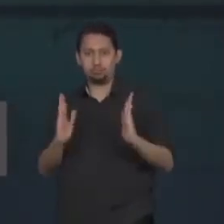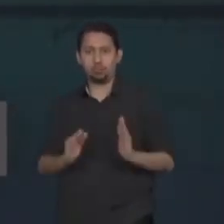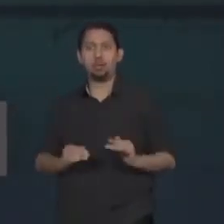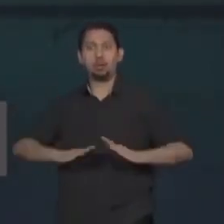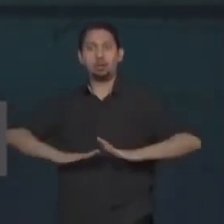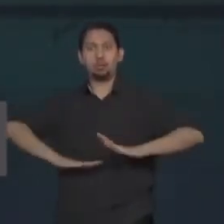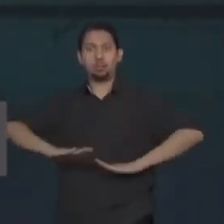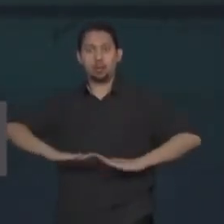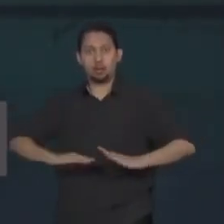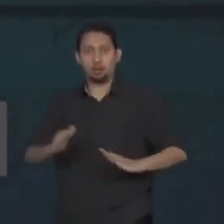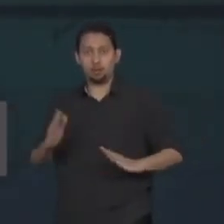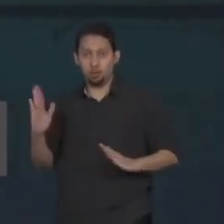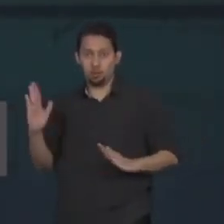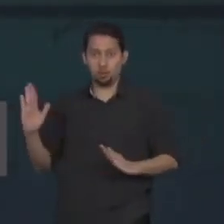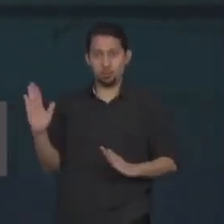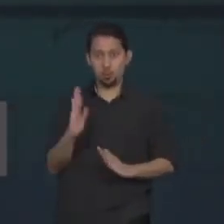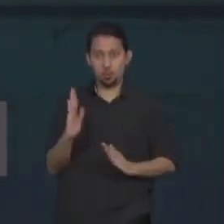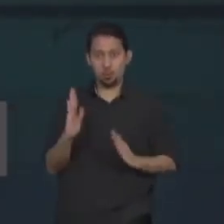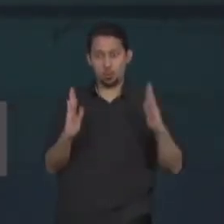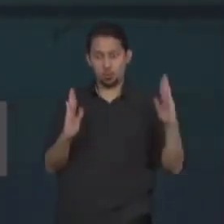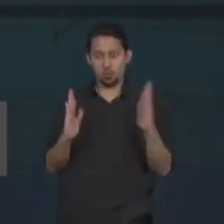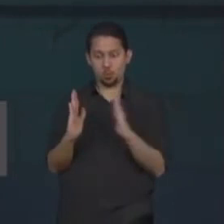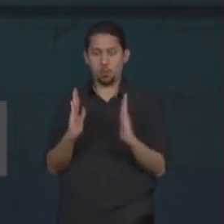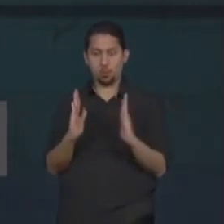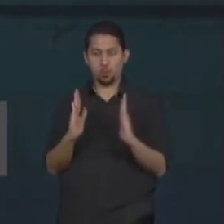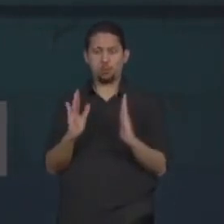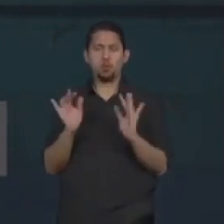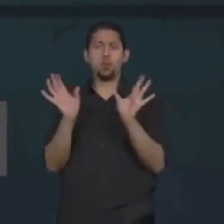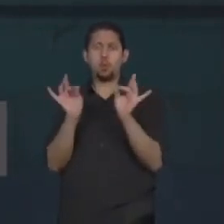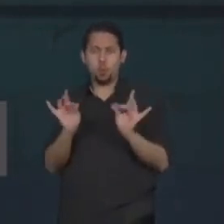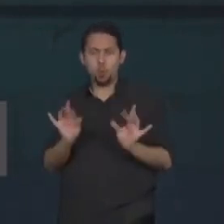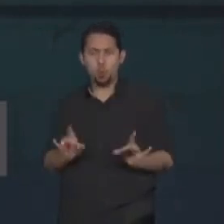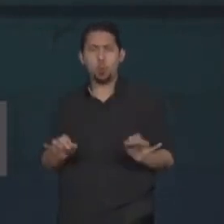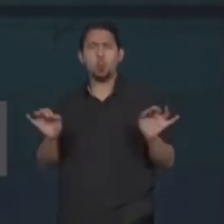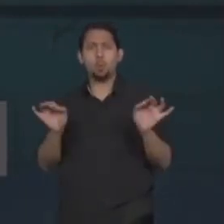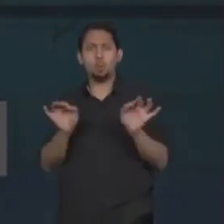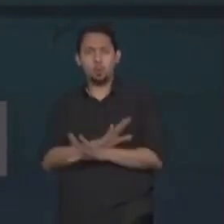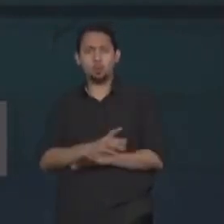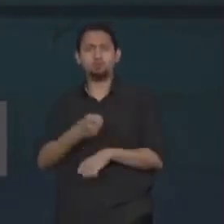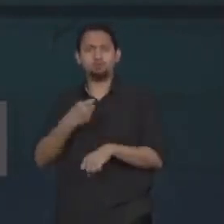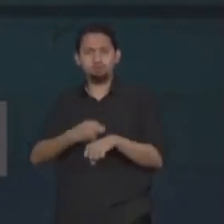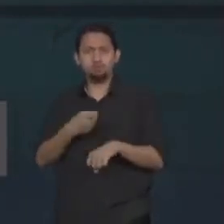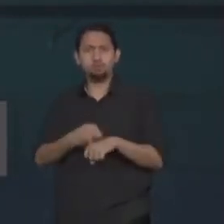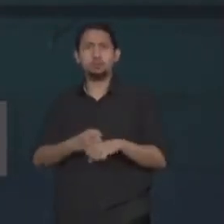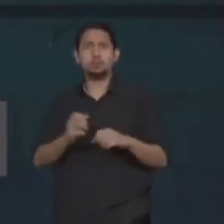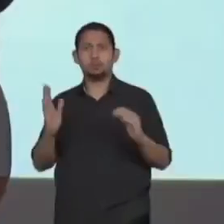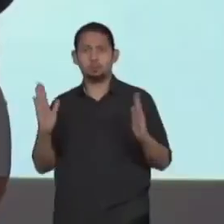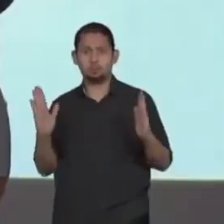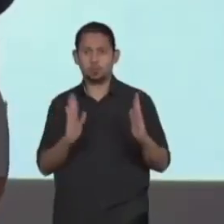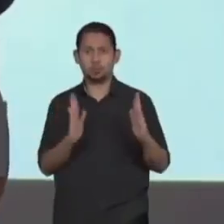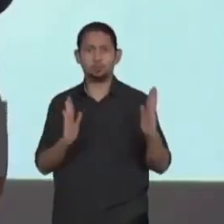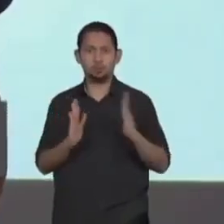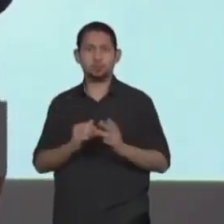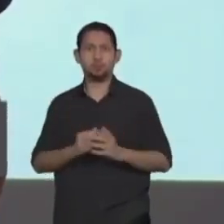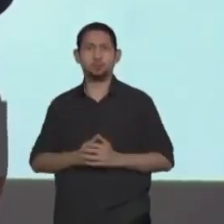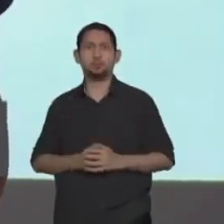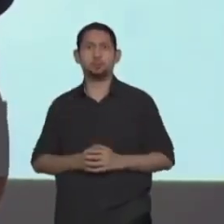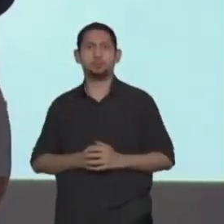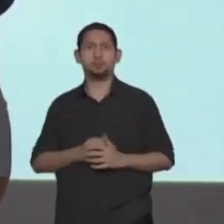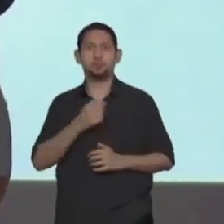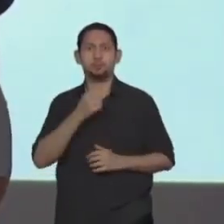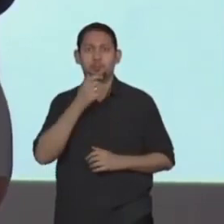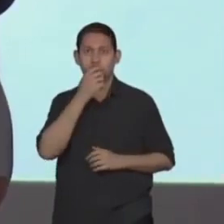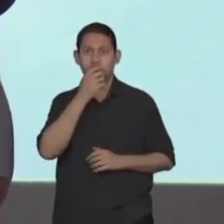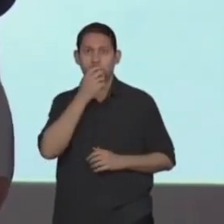vai fazer? Depois de colado, depois que você tiver colado, que ela estiver bem fixada, você vai encaixar aqui, ó, nas pernas.